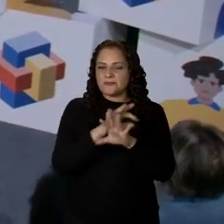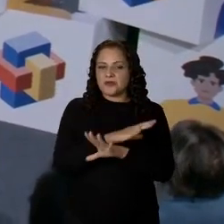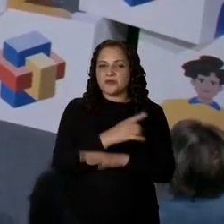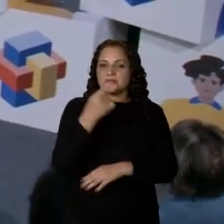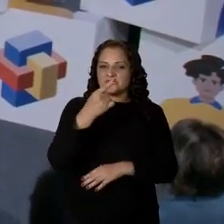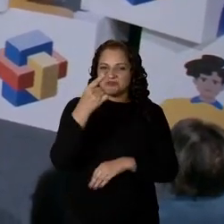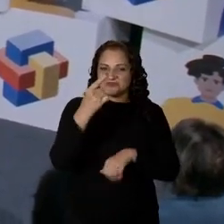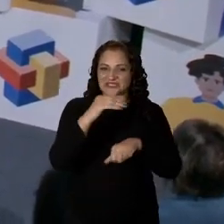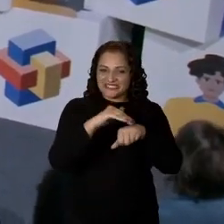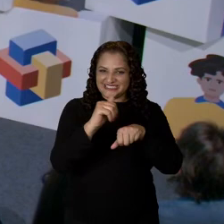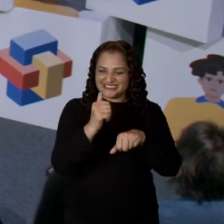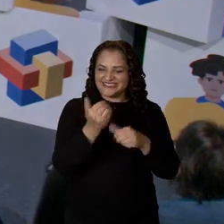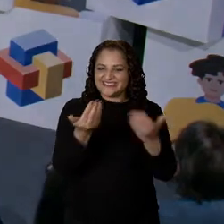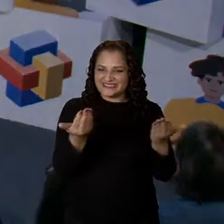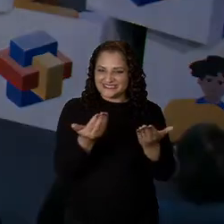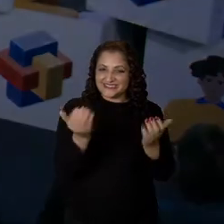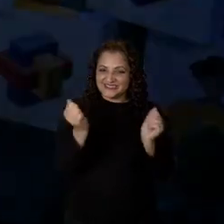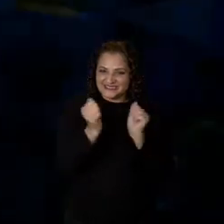deles. Vamos ver juntos?